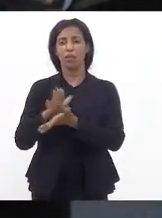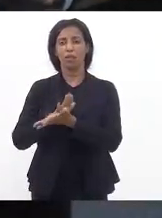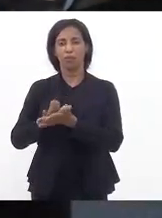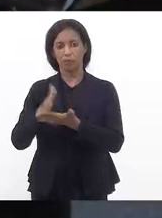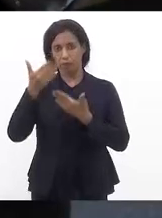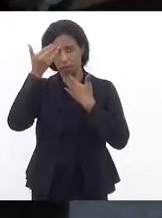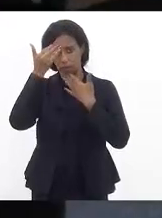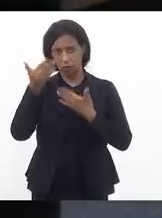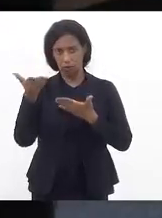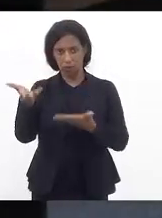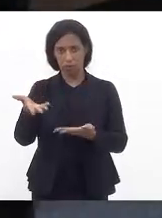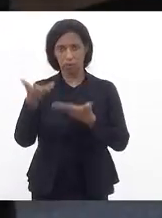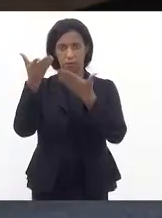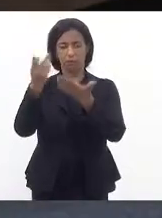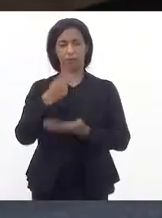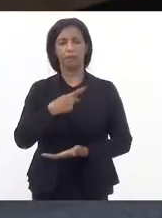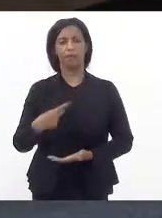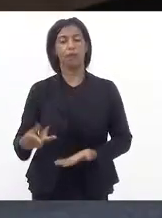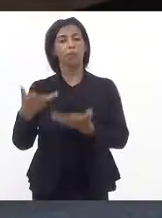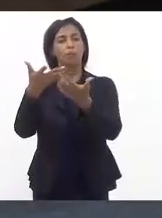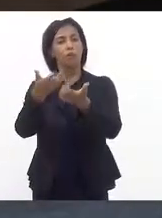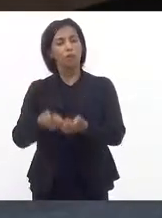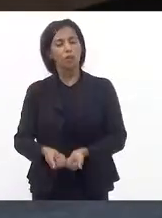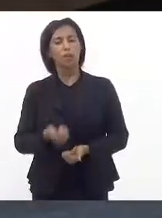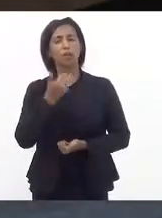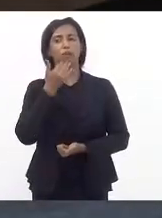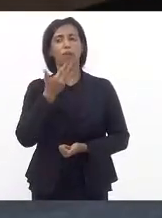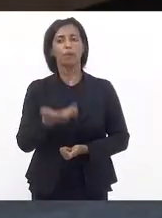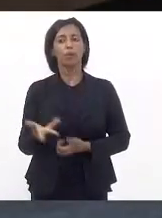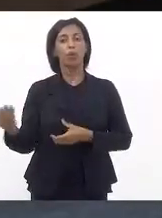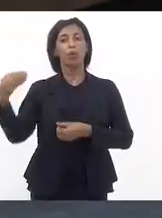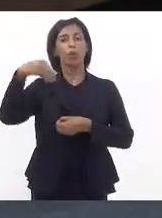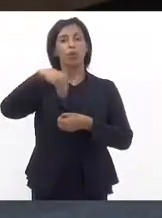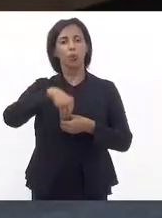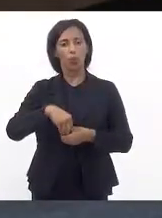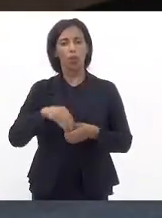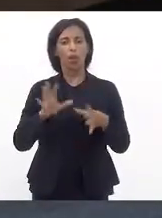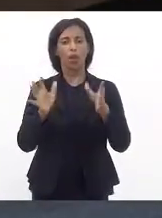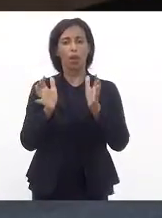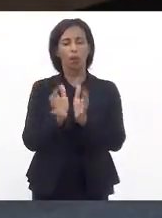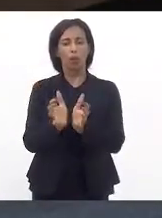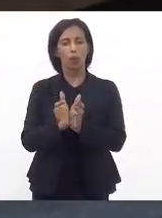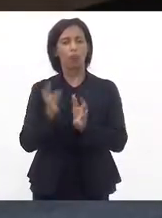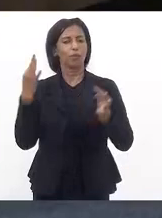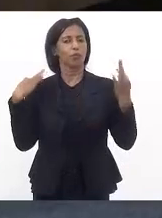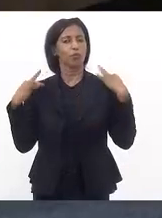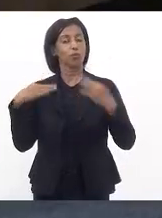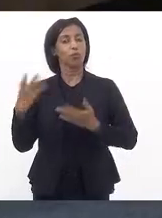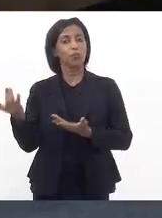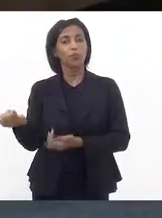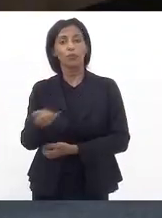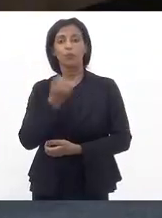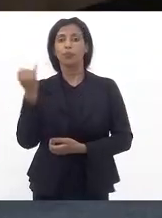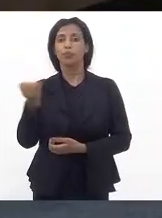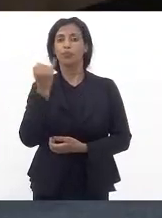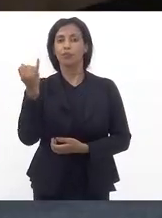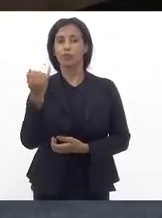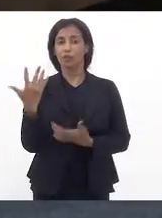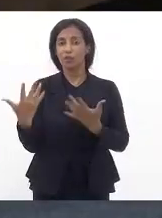de mais nada eu quero agradecer a vossa excelência por aceitar o meu pedido de incluir a comissão de turismo que é muito importante